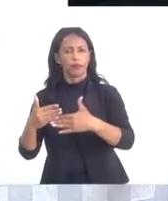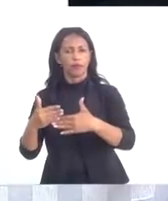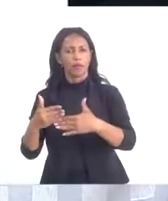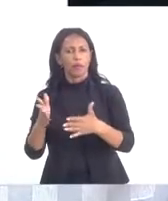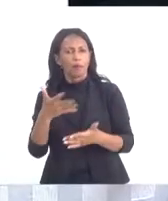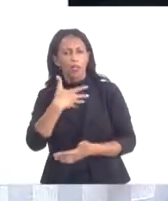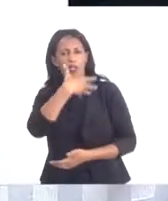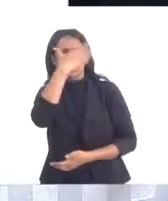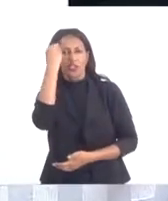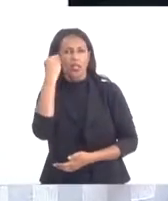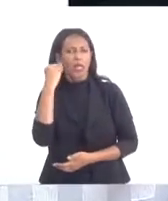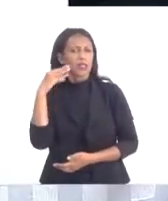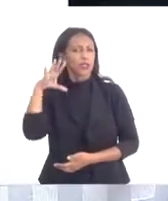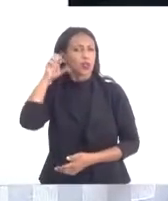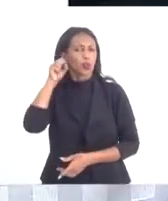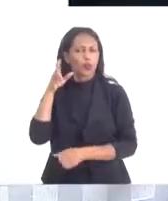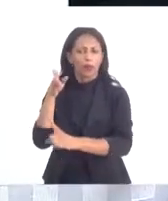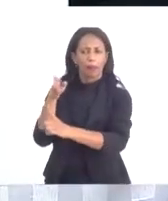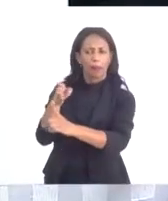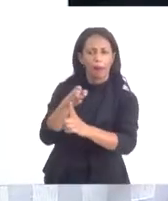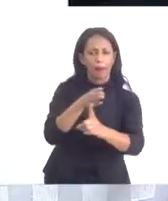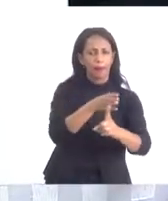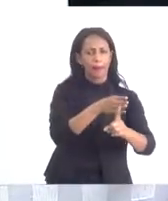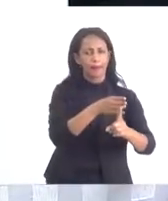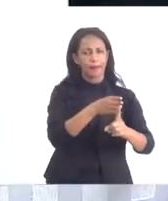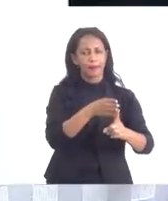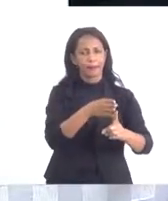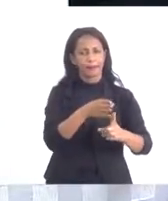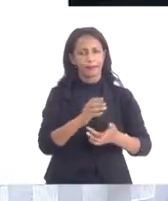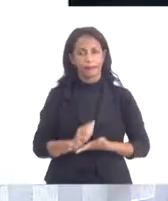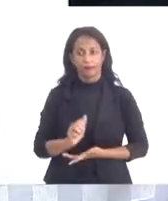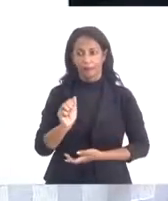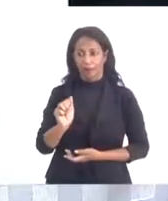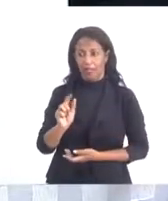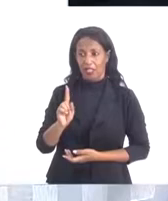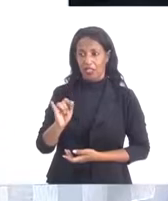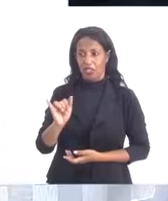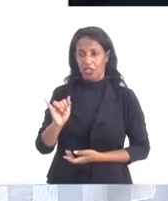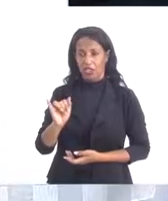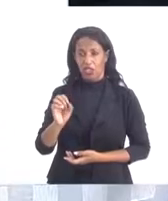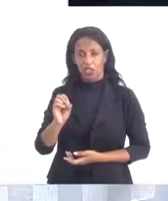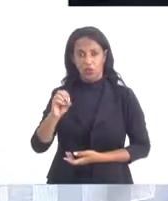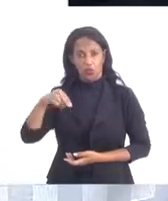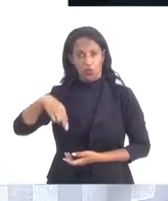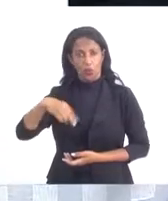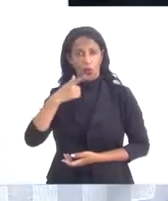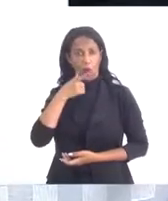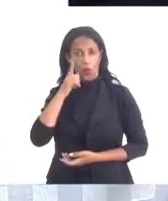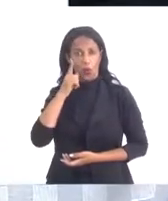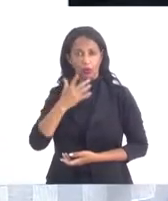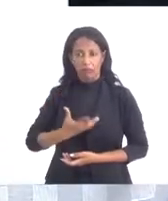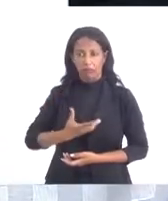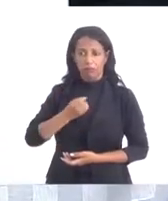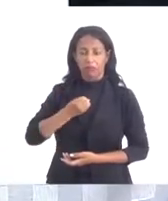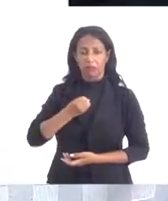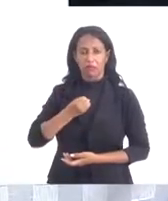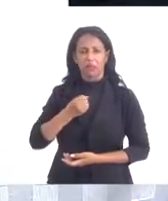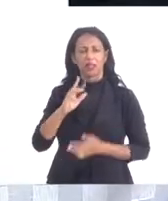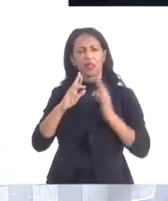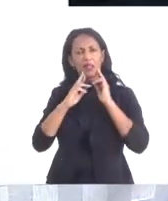ouvir os atores locais. Adilson, eu ontem me surpreendi numa reunião lá na